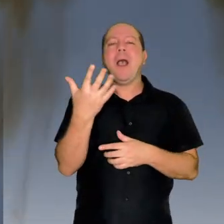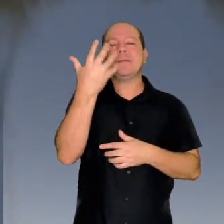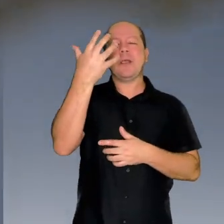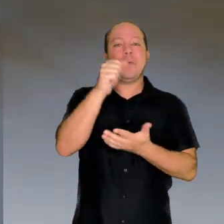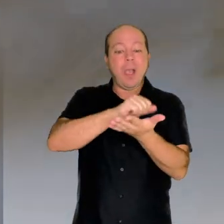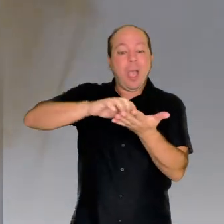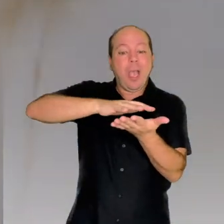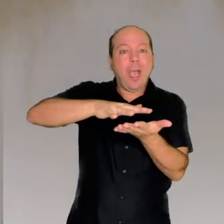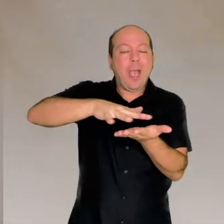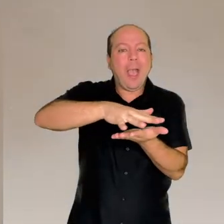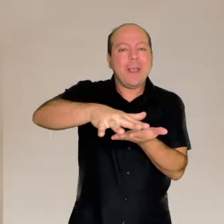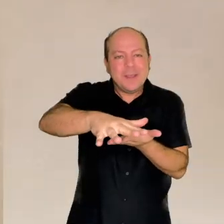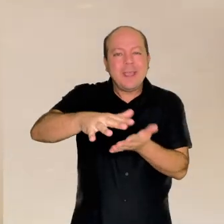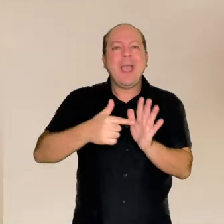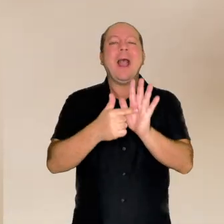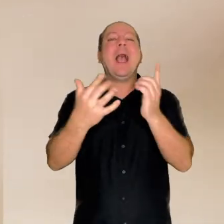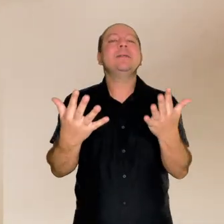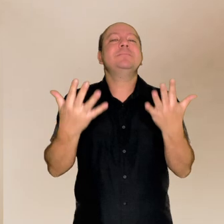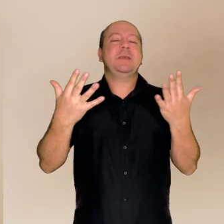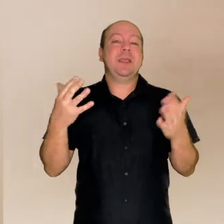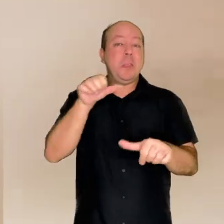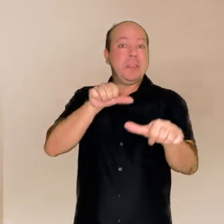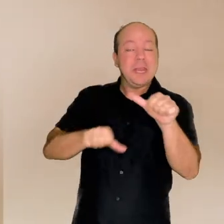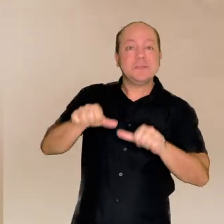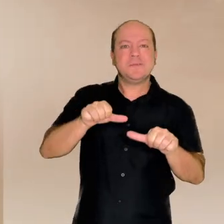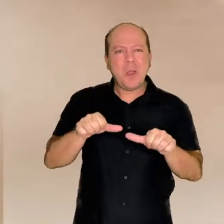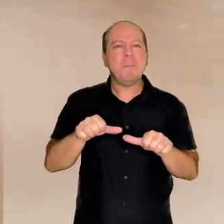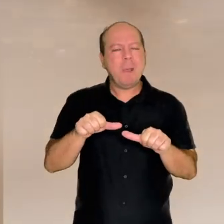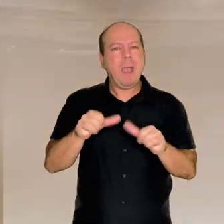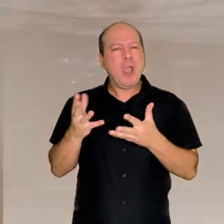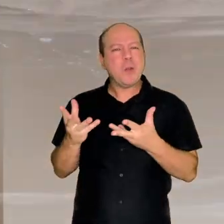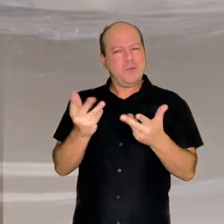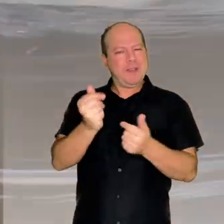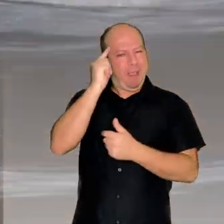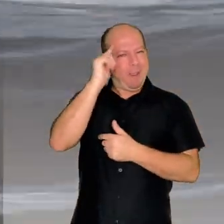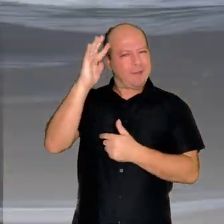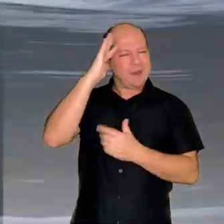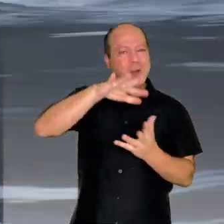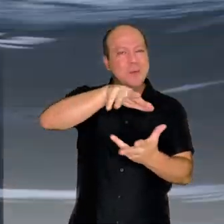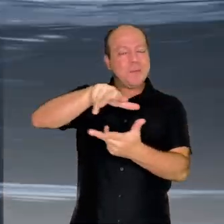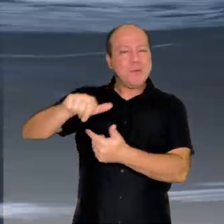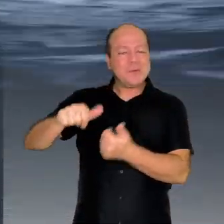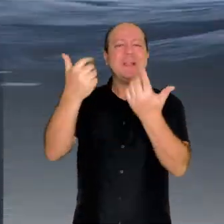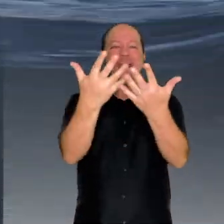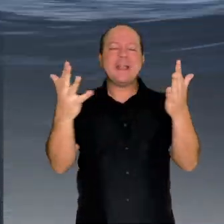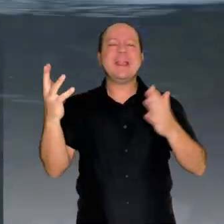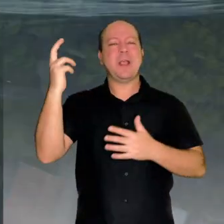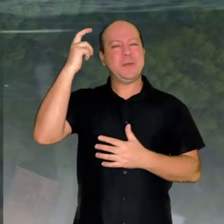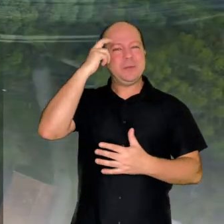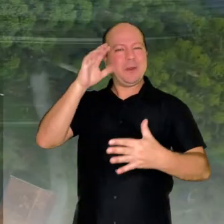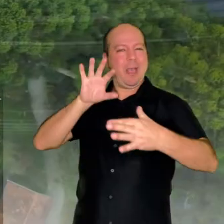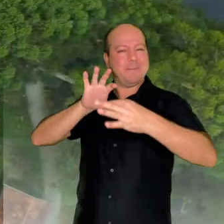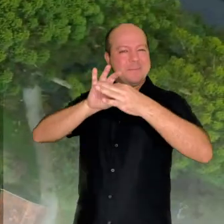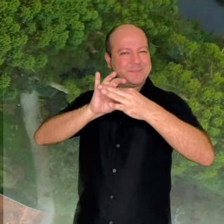águas revelam muito mais do que aparentam. Elas inspiram, transformam e nos convidam a imaginar um mundo onde natureza e